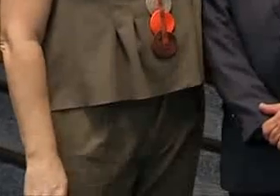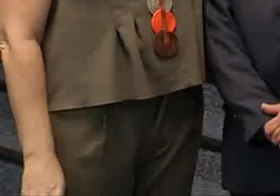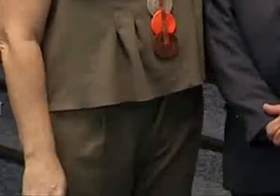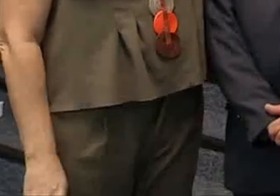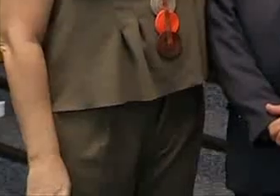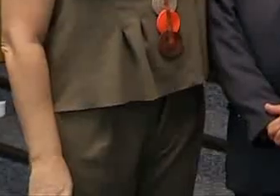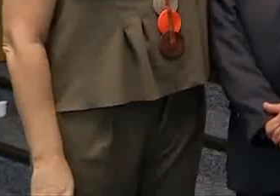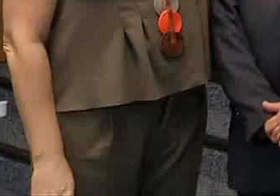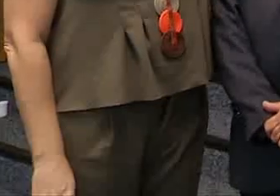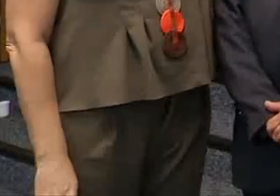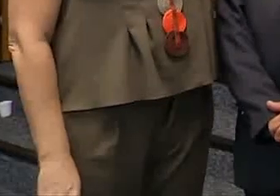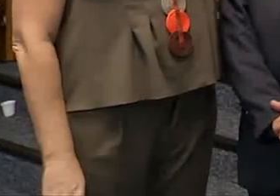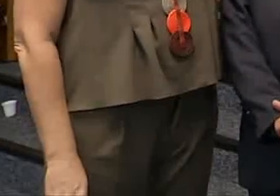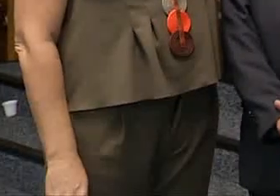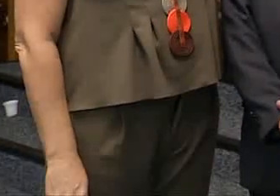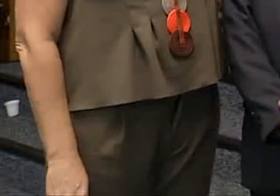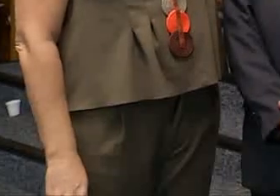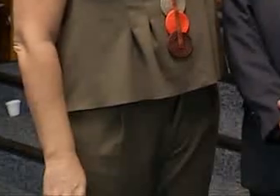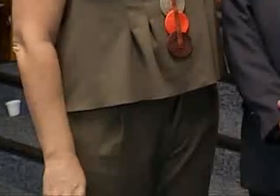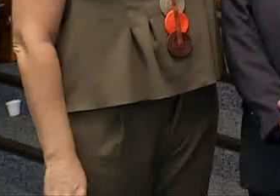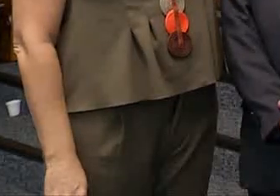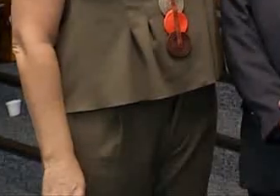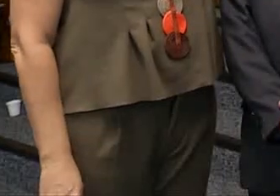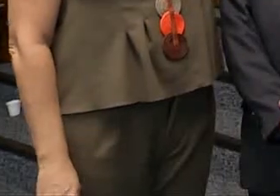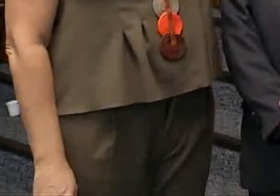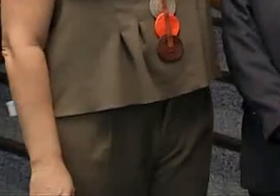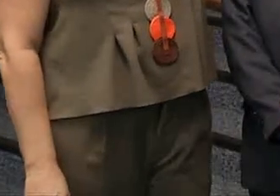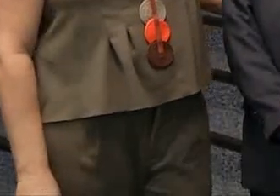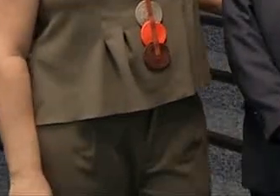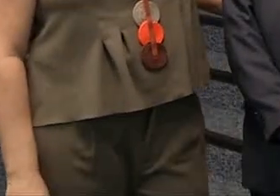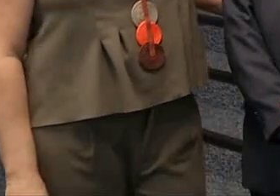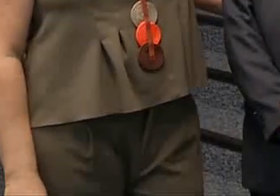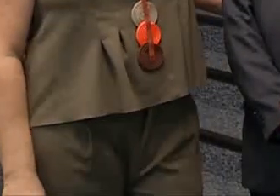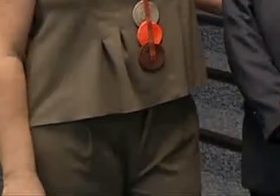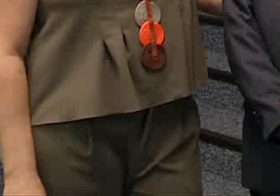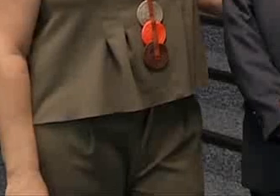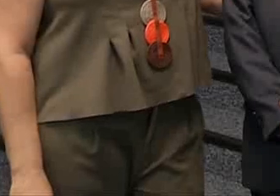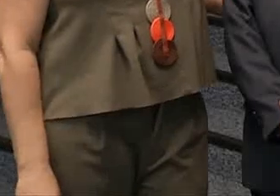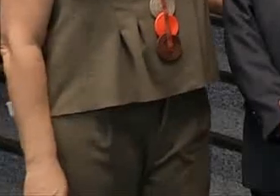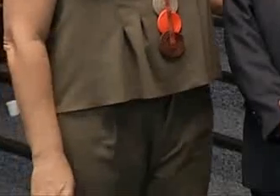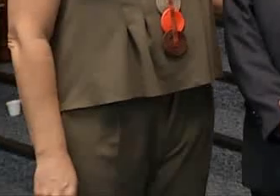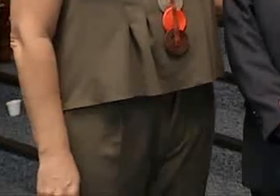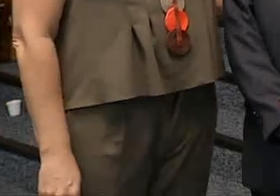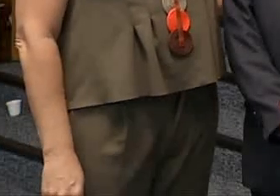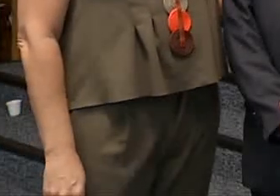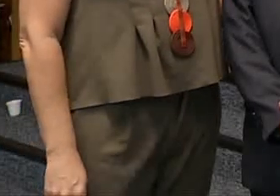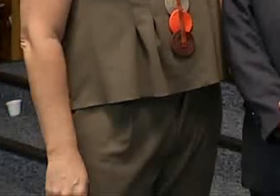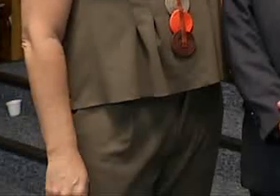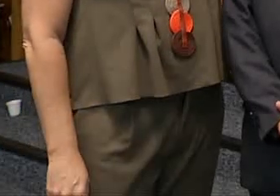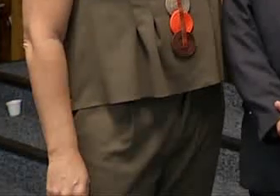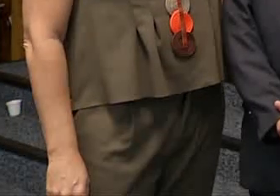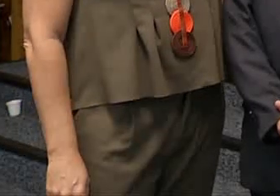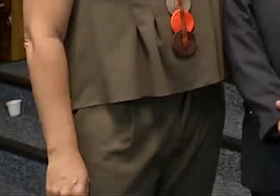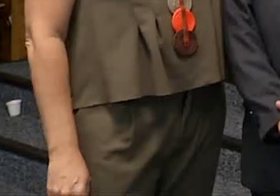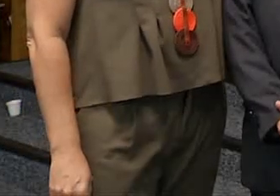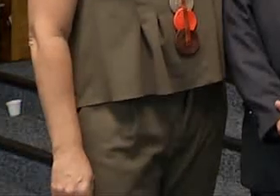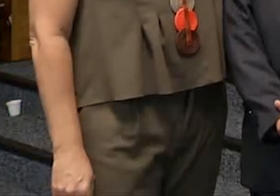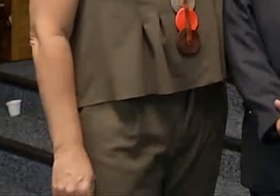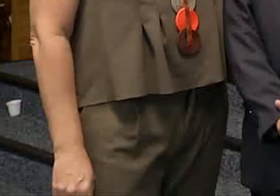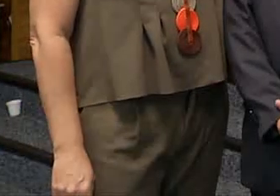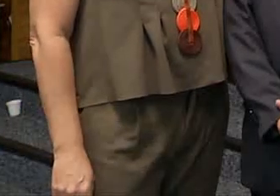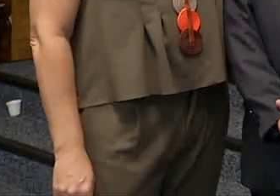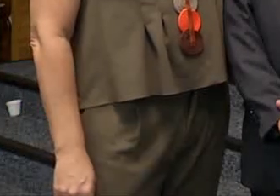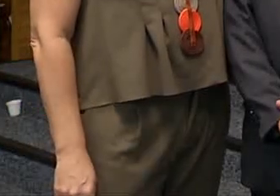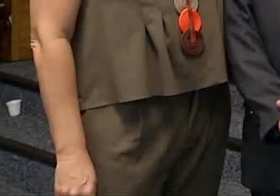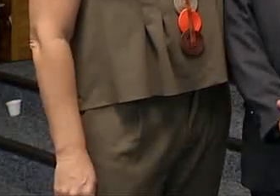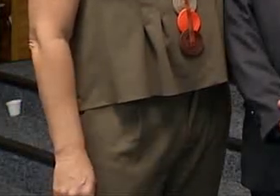medicina era em Sorocaba. Para ele, Sorocaba era muito diferente, relatando que na época não tinha carro e tudo fazia a pé, como compras no mercado municipal ou